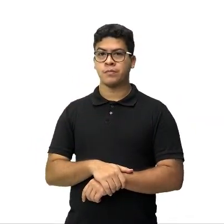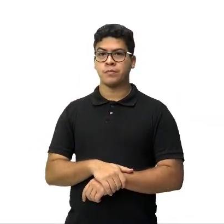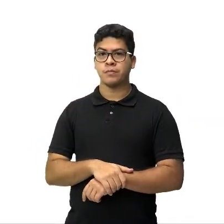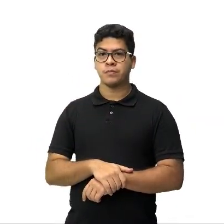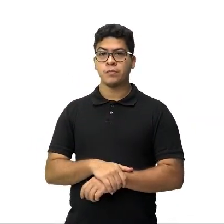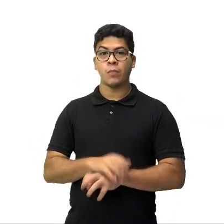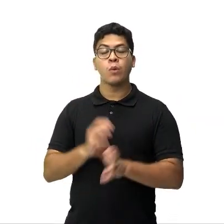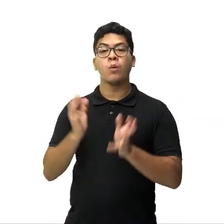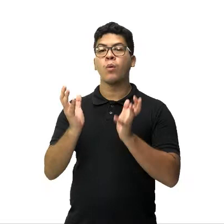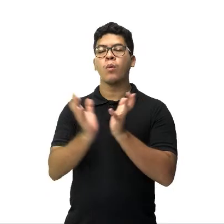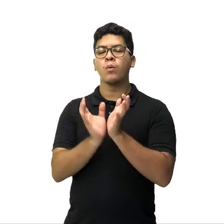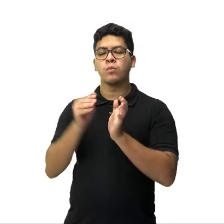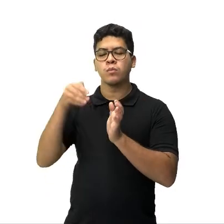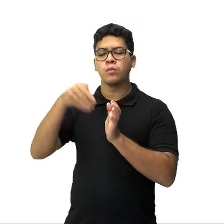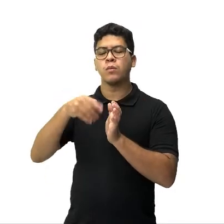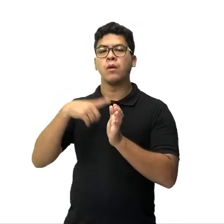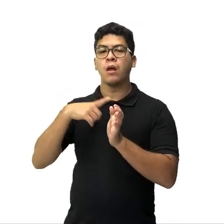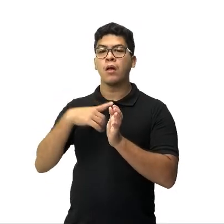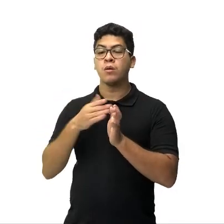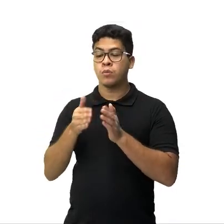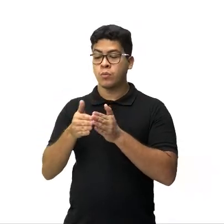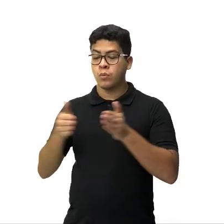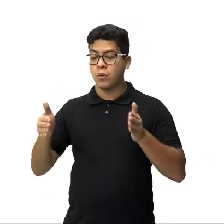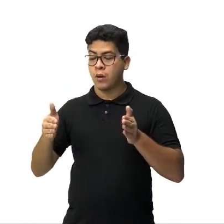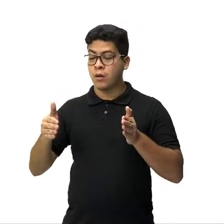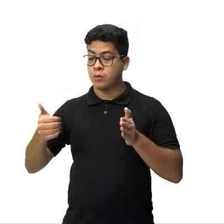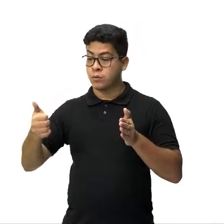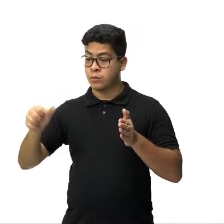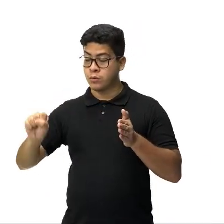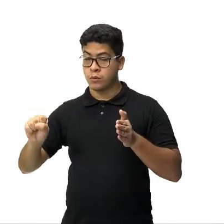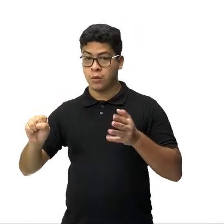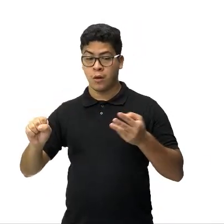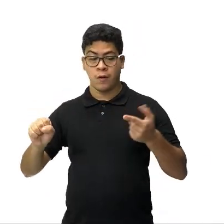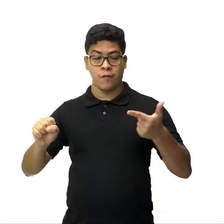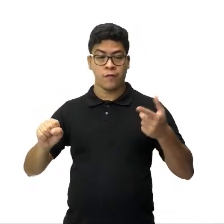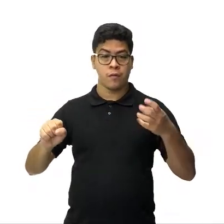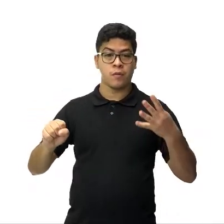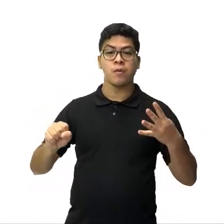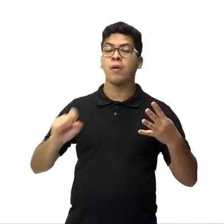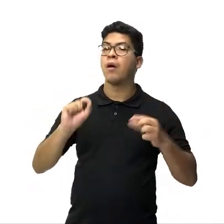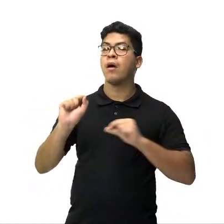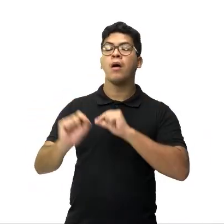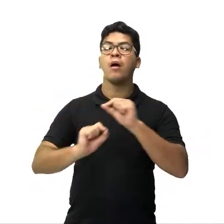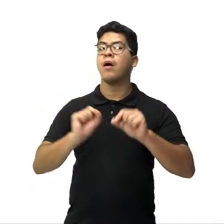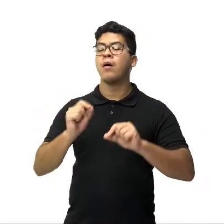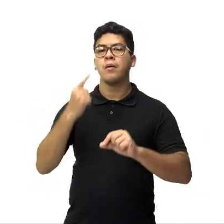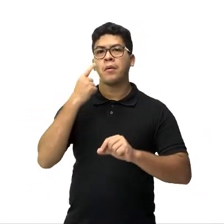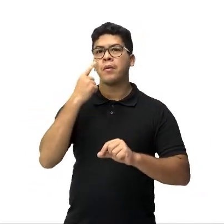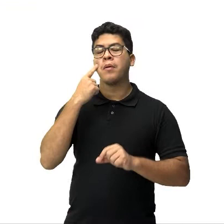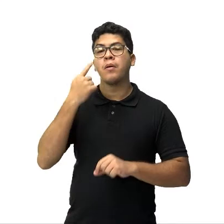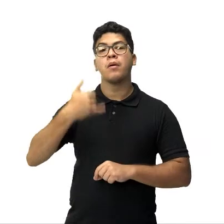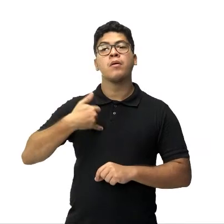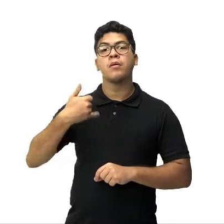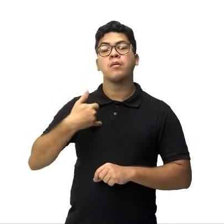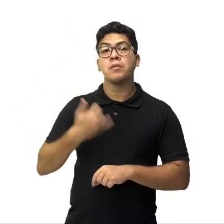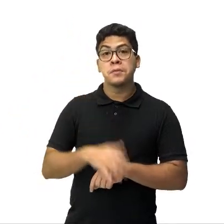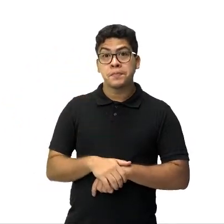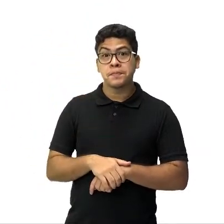O grupo de 18 a 24 anos registra o maior percentual de